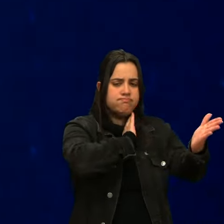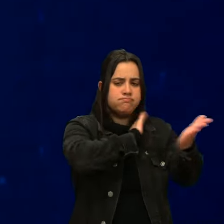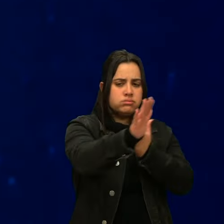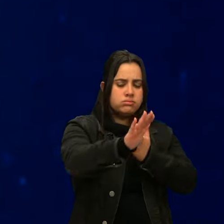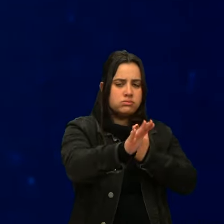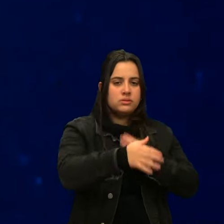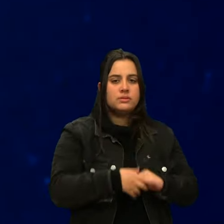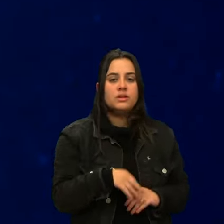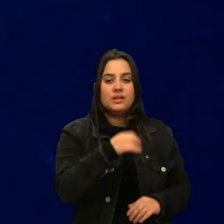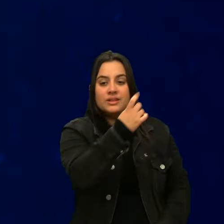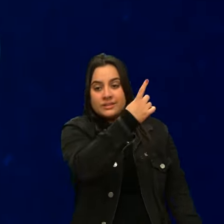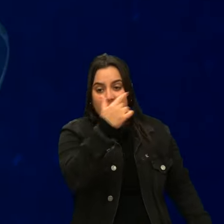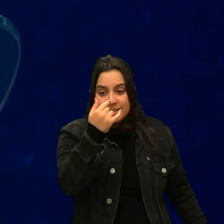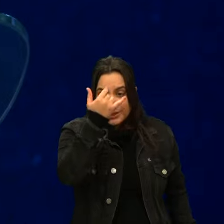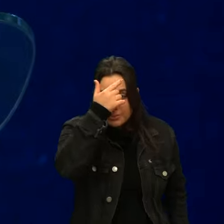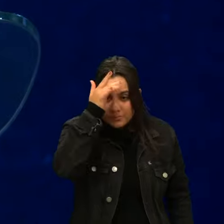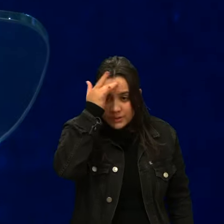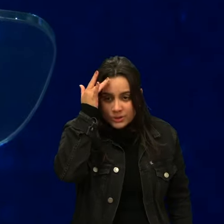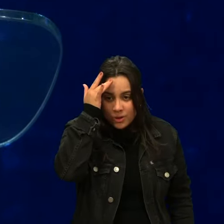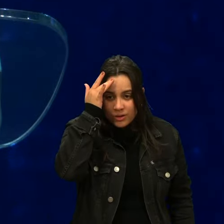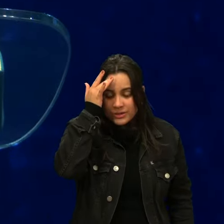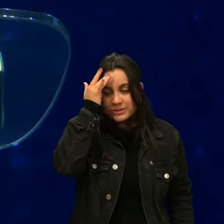pessoas foram mortas